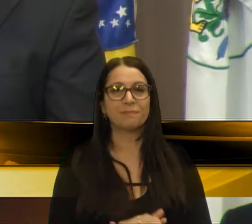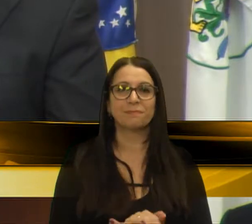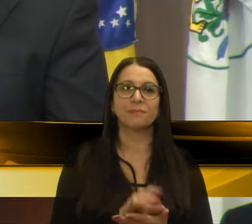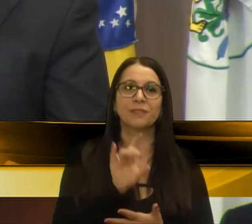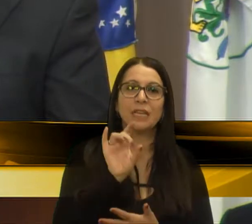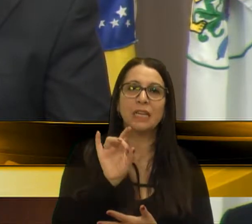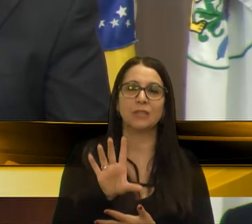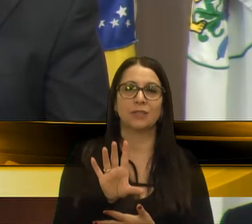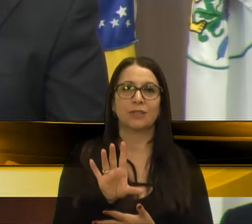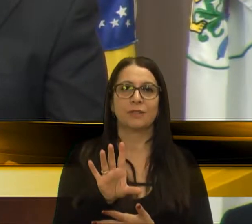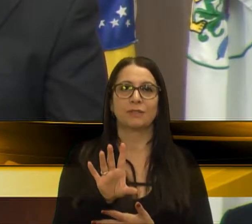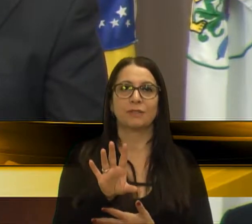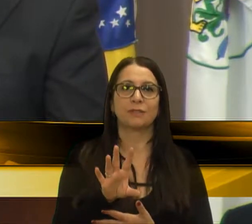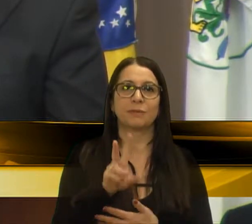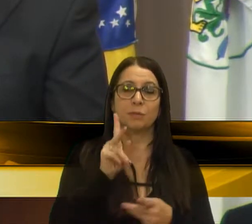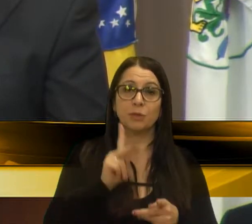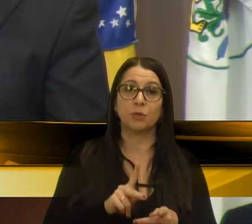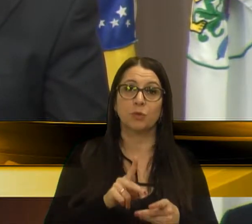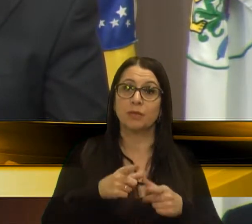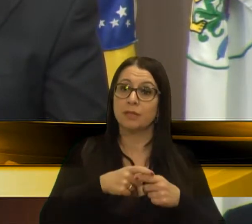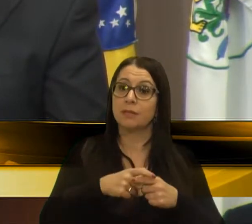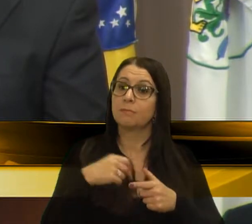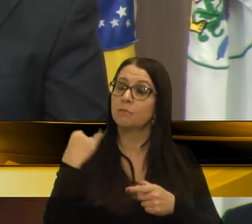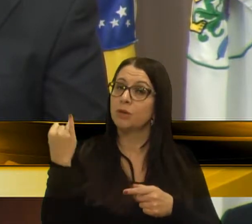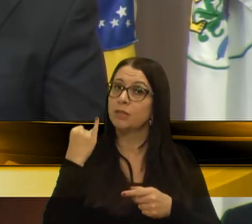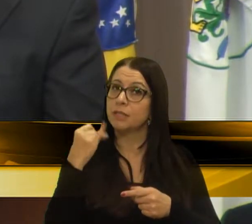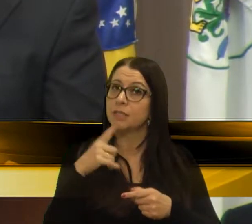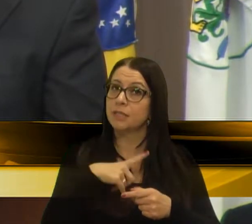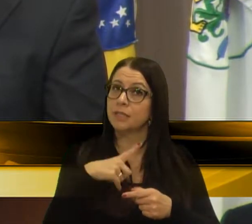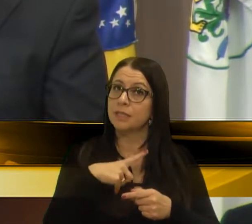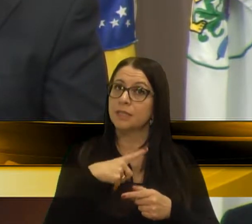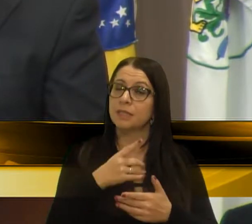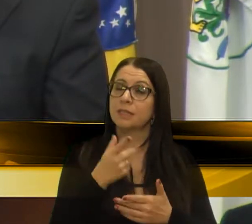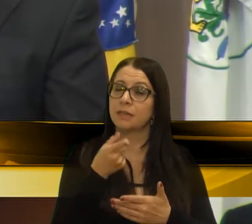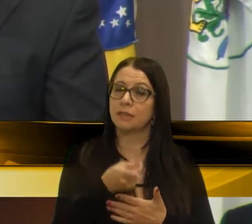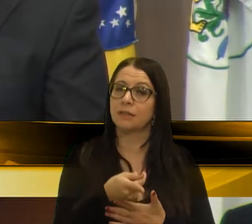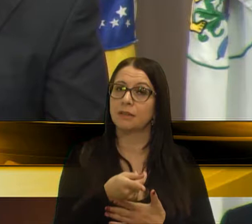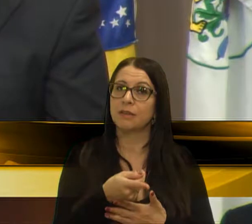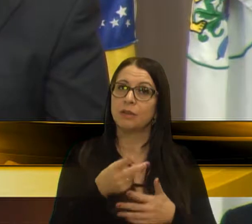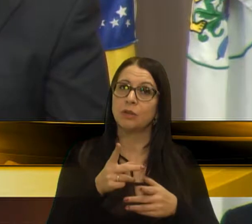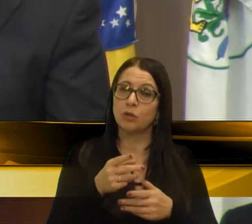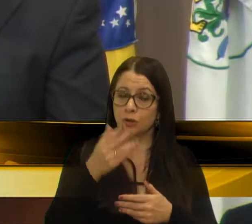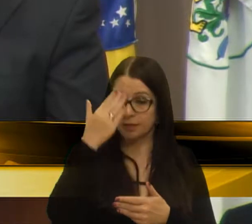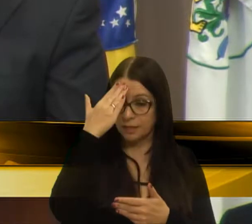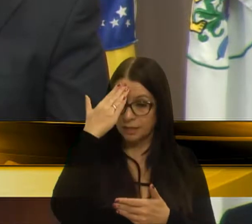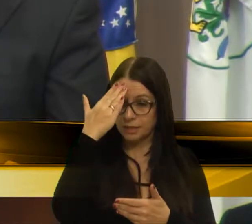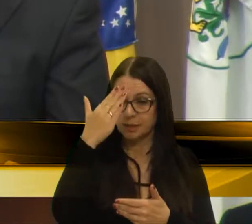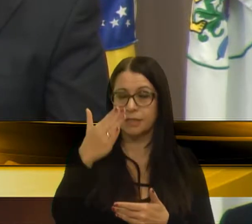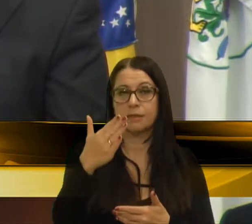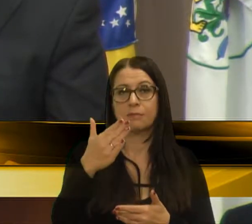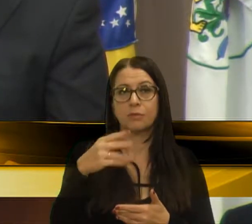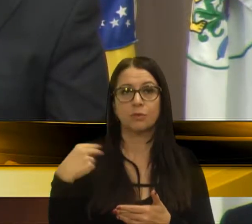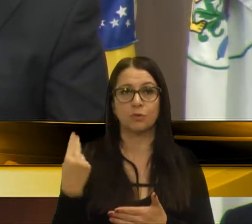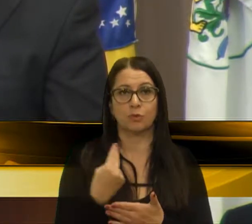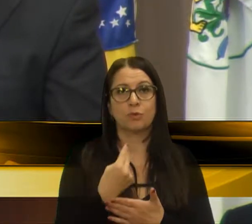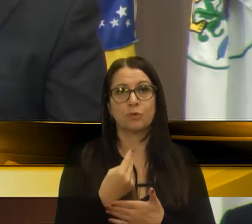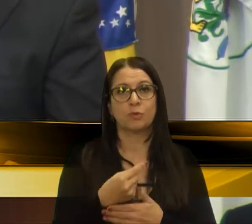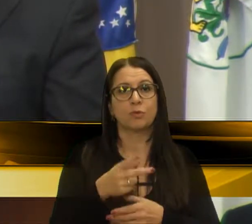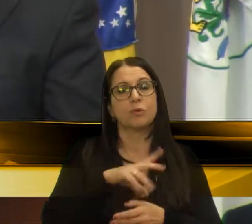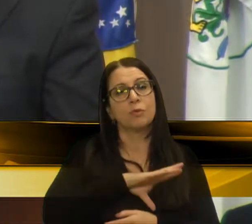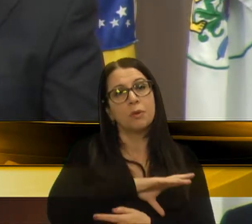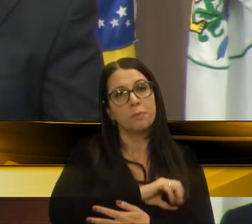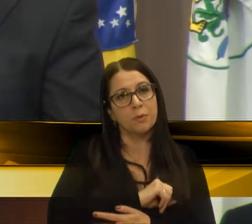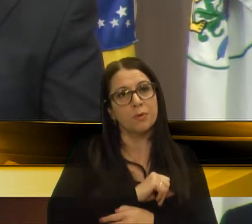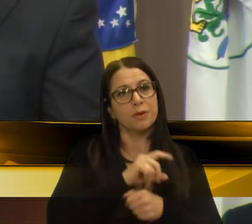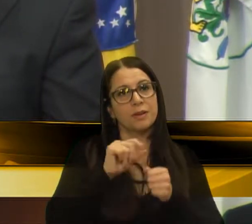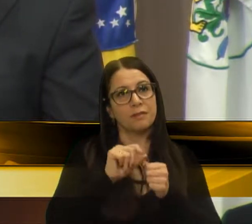Apenas grandes se dispõem a tal, e por essa grandiosa, e que nós agradecemos por fazerem com todo o amor aquilo